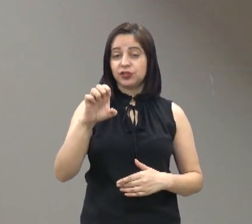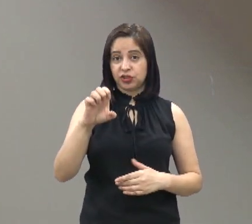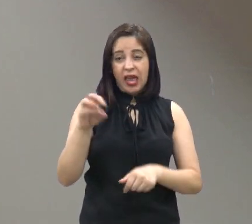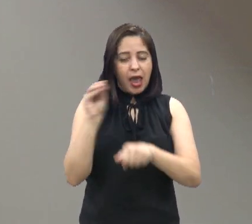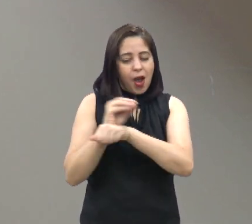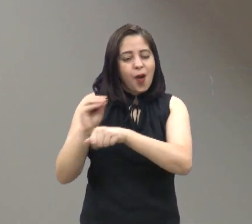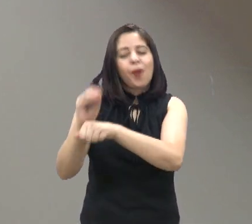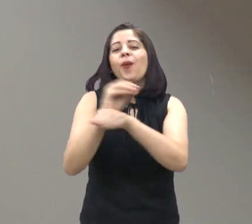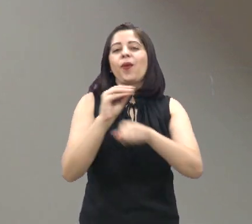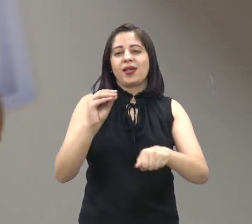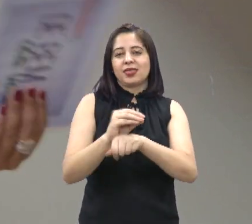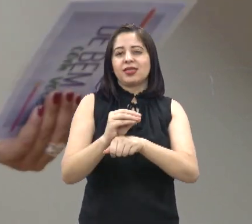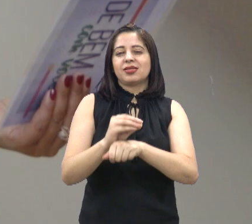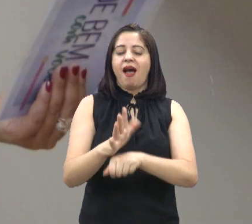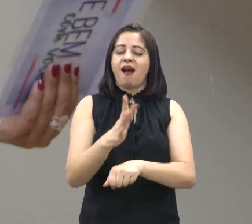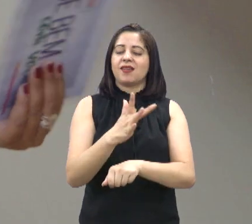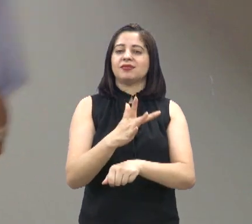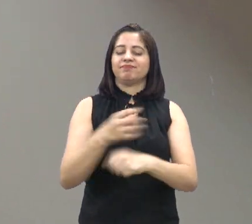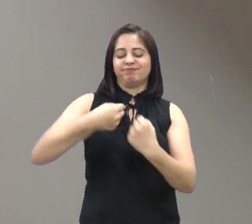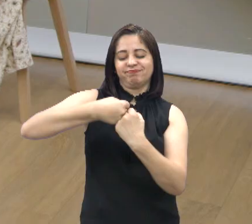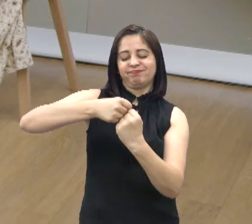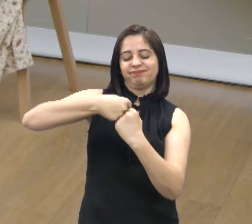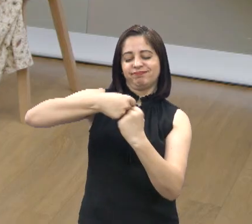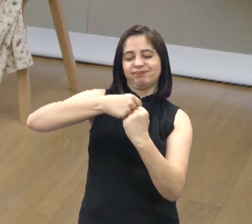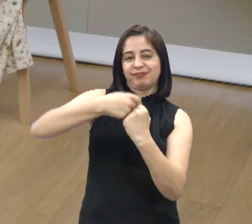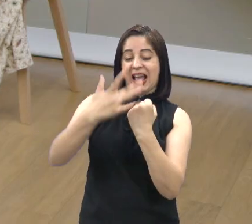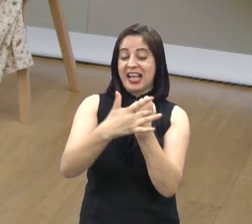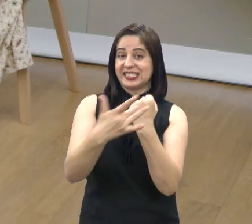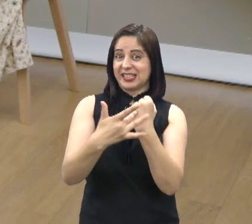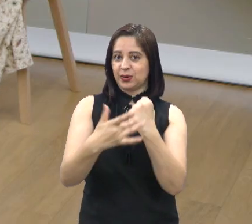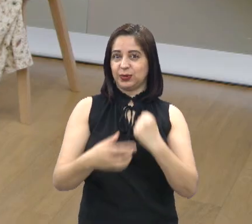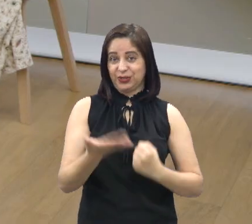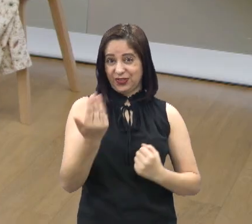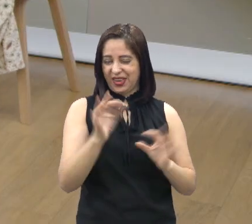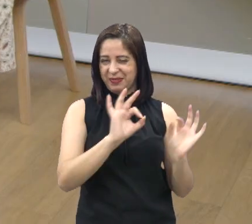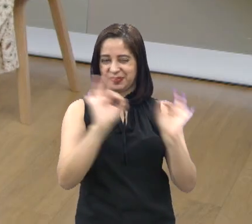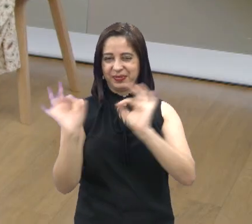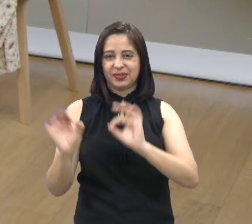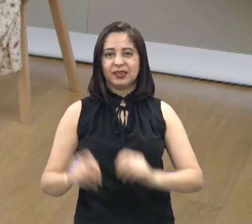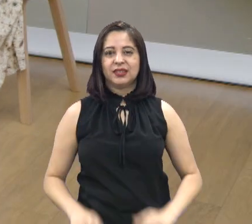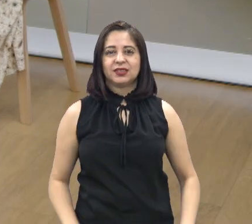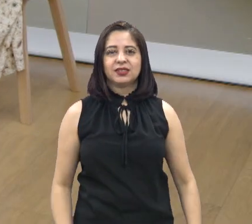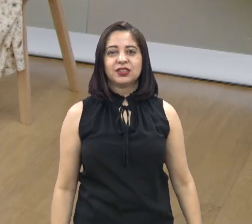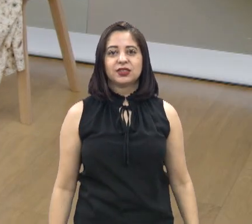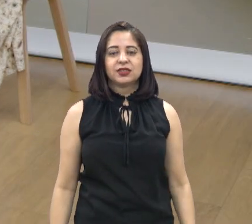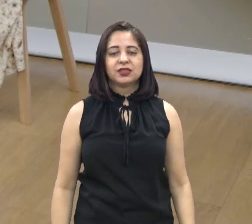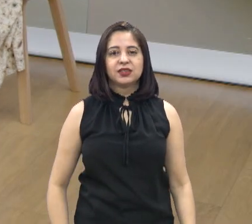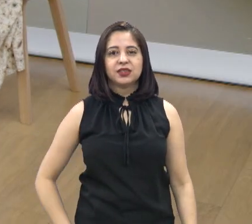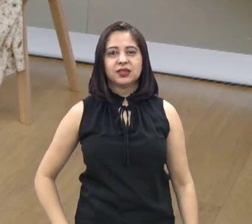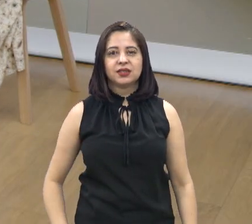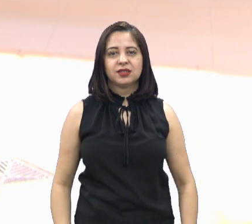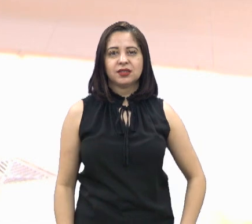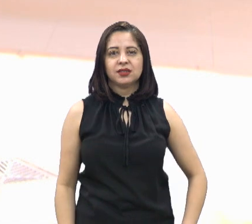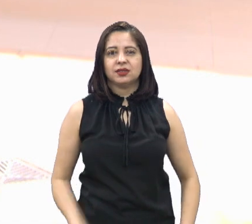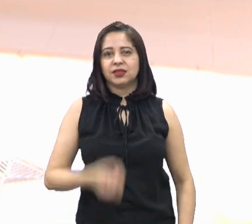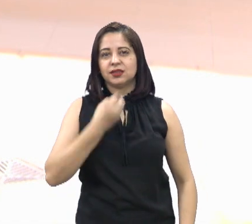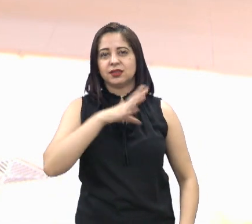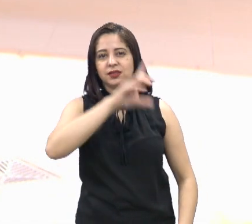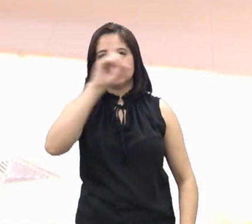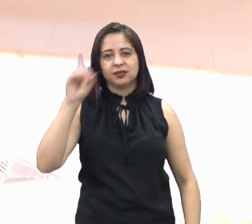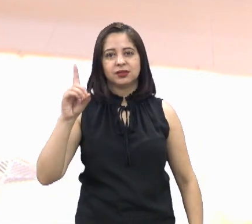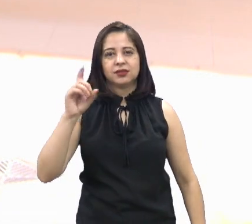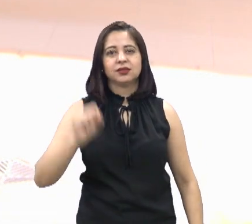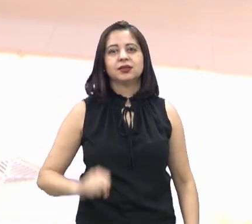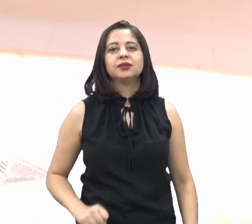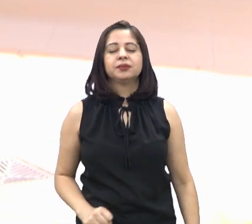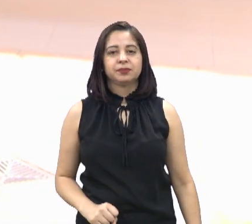muito melhor das nossas articulações. Doutora, vamos conferir? Vamos. Oi, Gi, tudo bem? Olha só, o programa hoje está